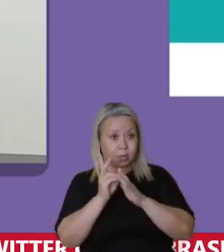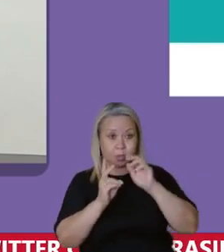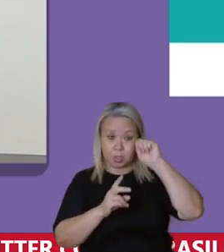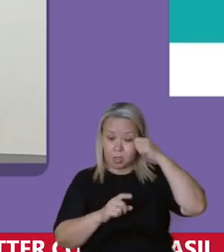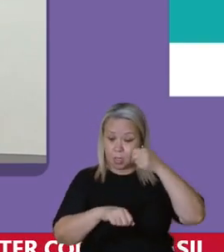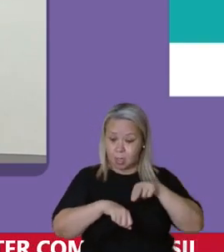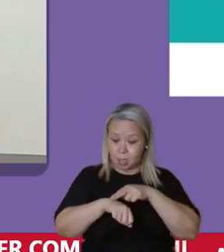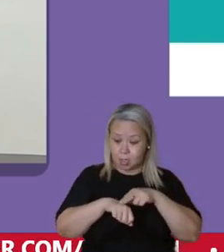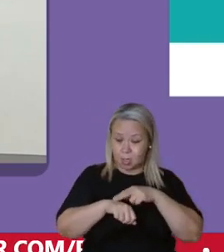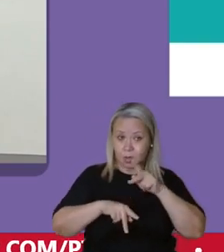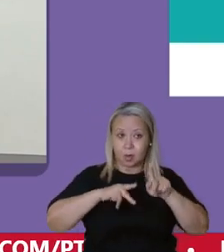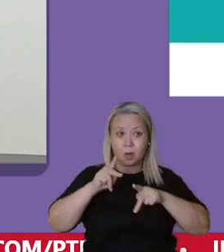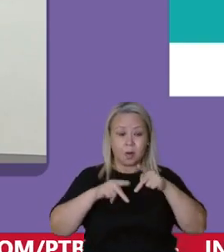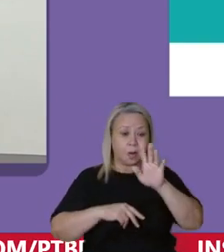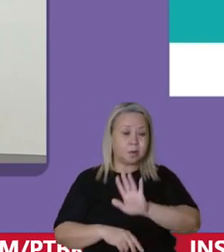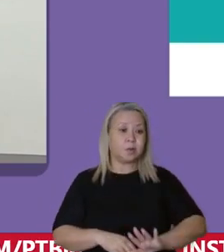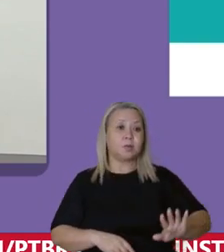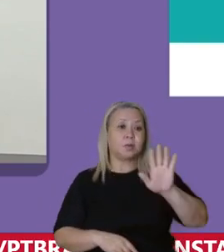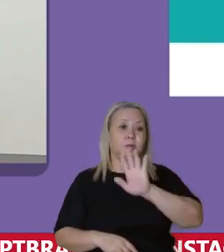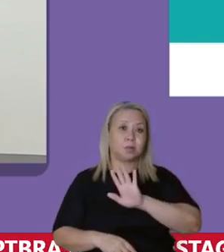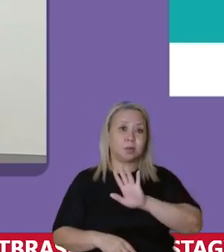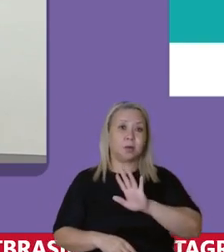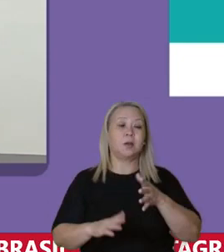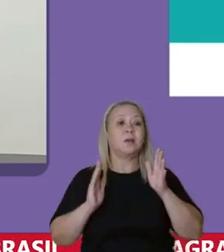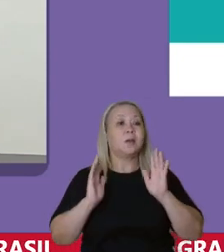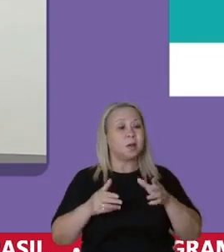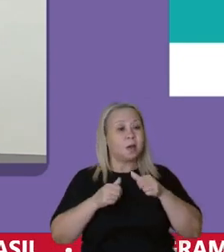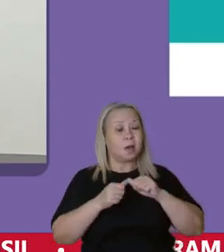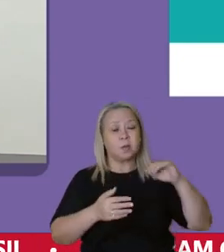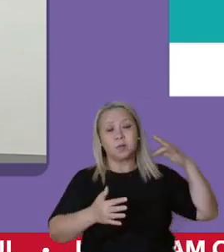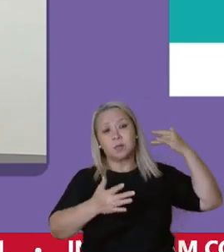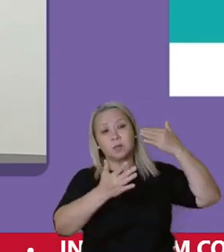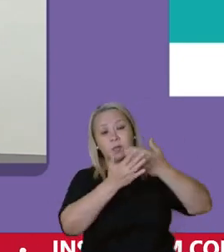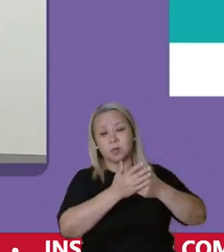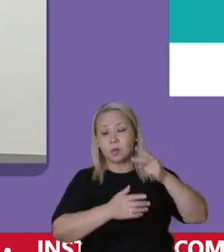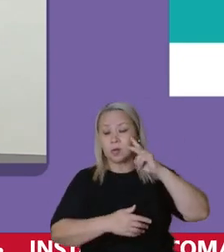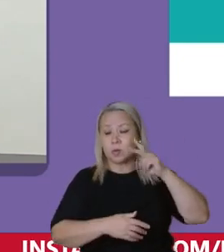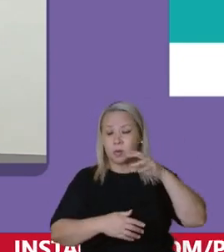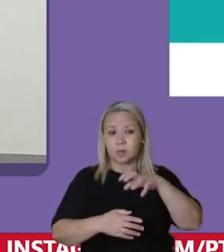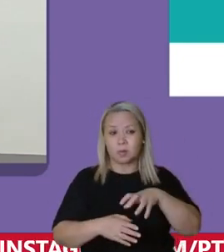as populações de uma forma geral que já estão historicamente em situação de